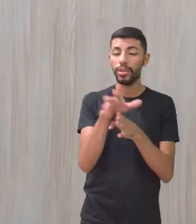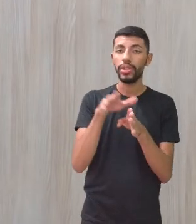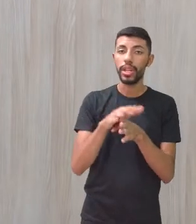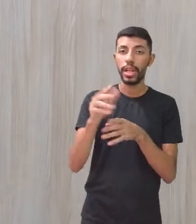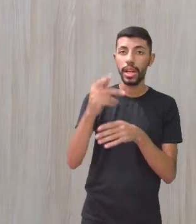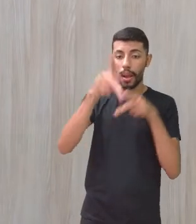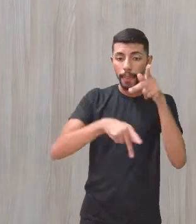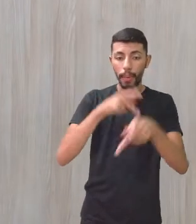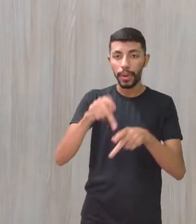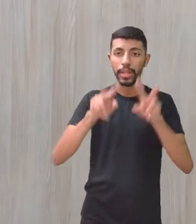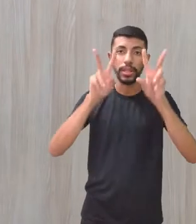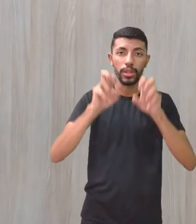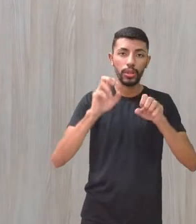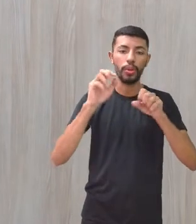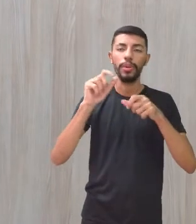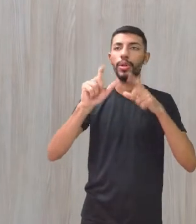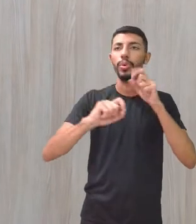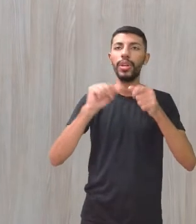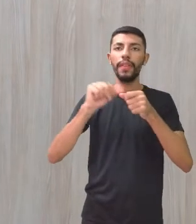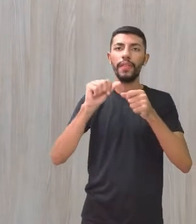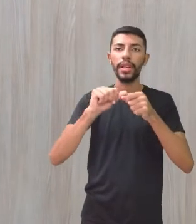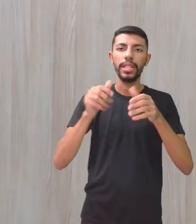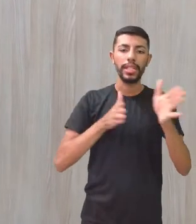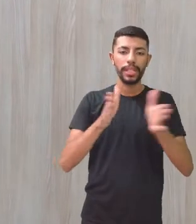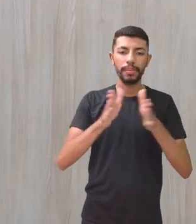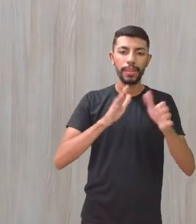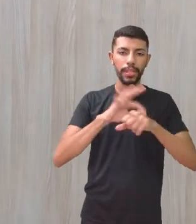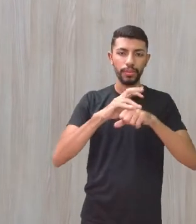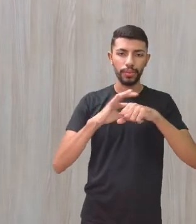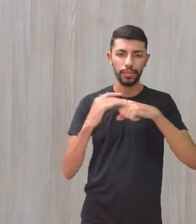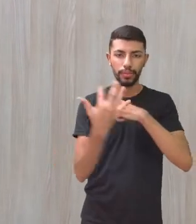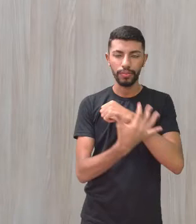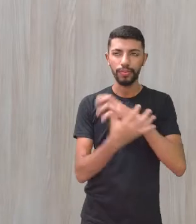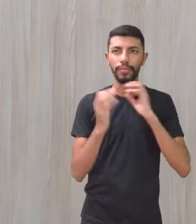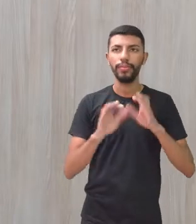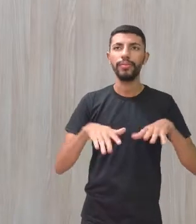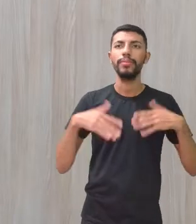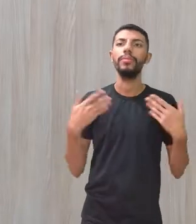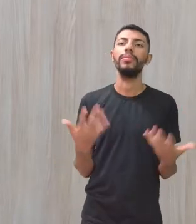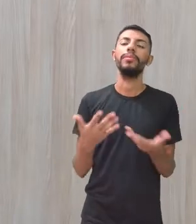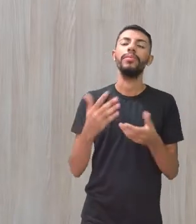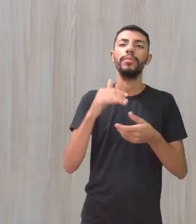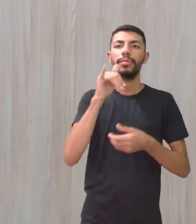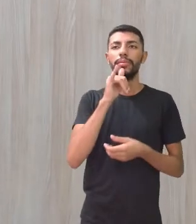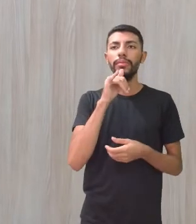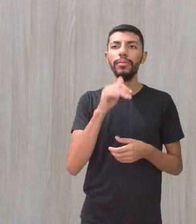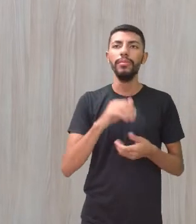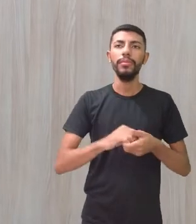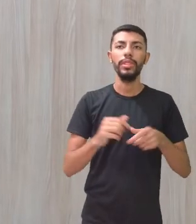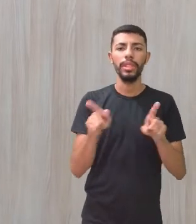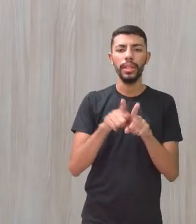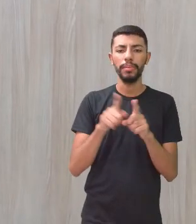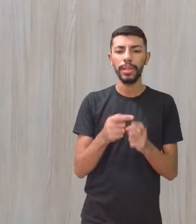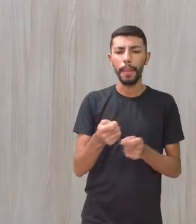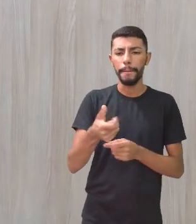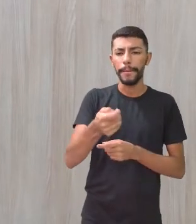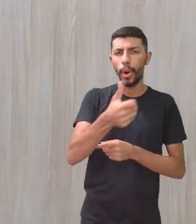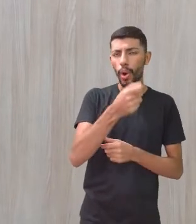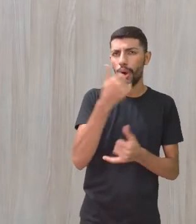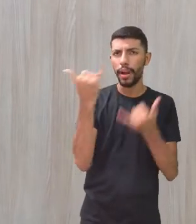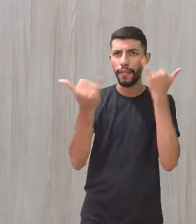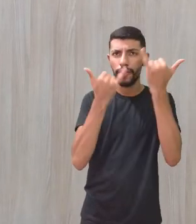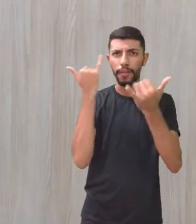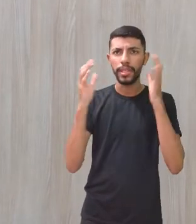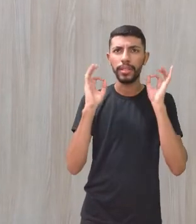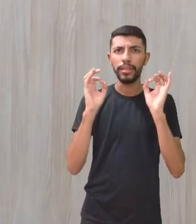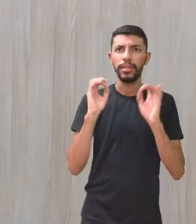tão difícil. Poucas informações, assim como havia nos outros 2 cartazes, o esportivo e o do cinema, aqui a gente também vai